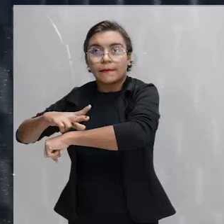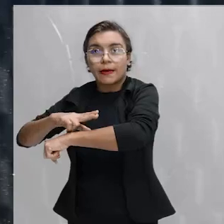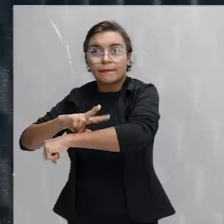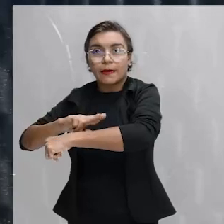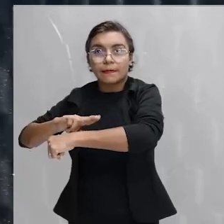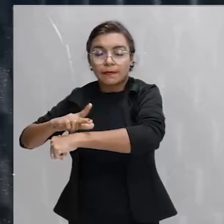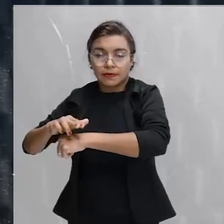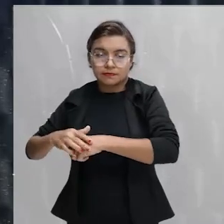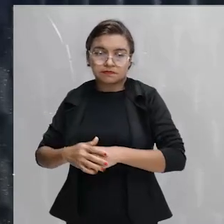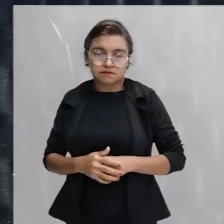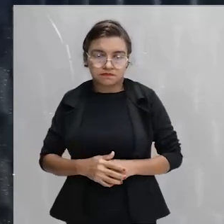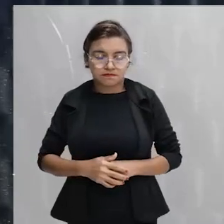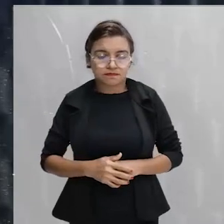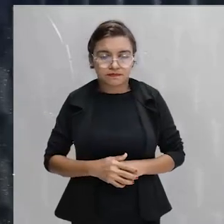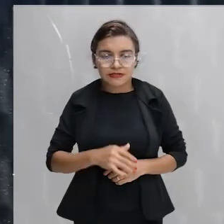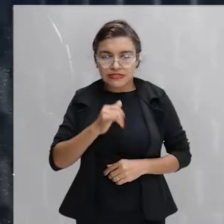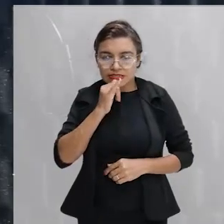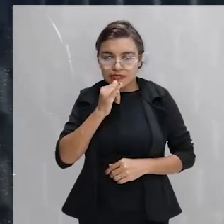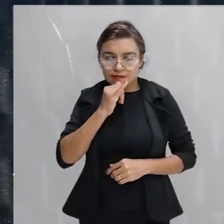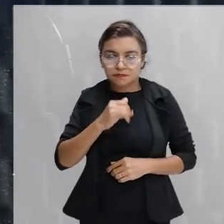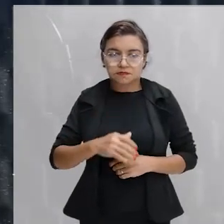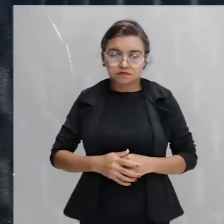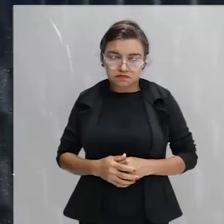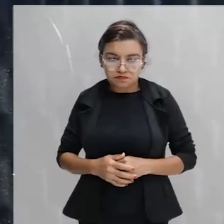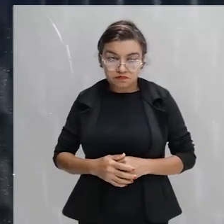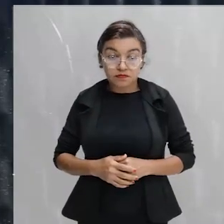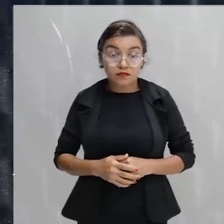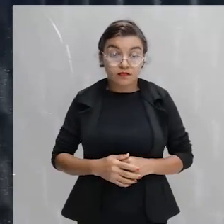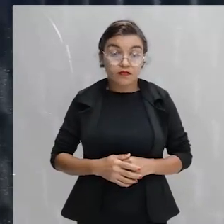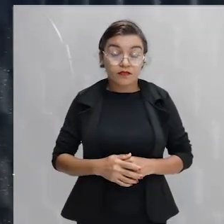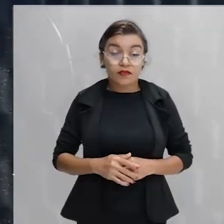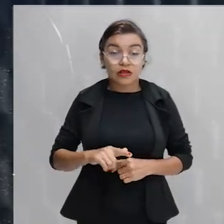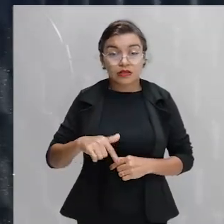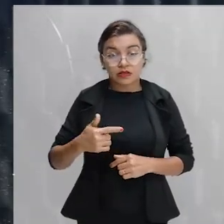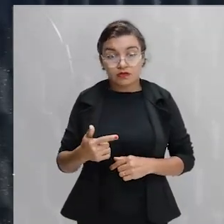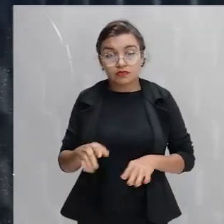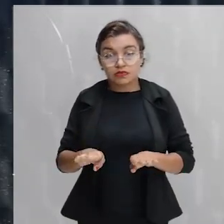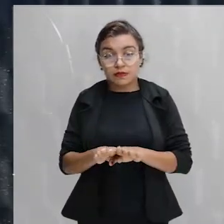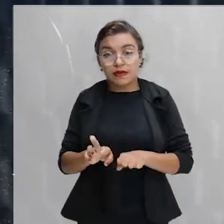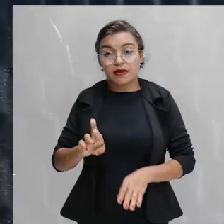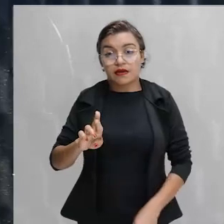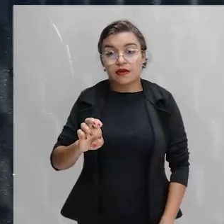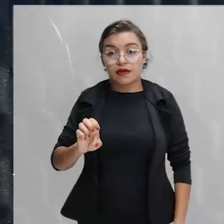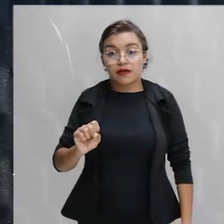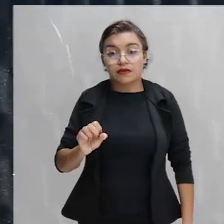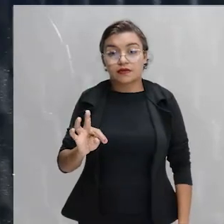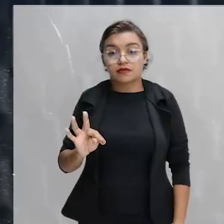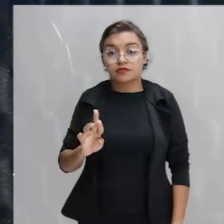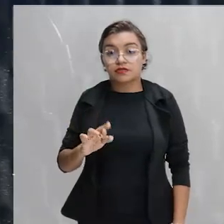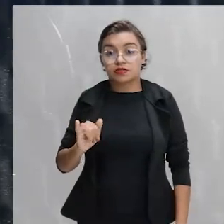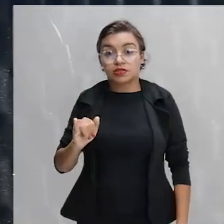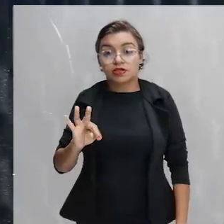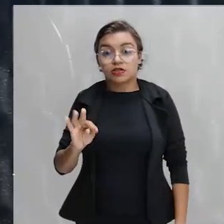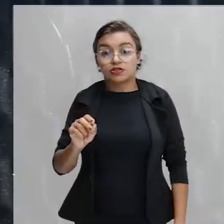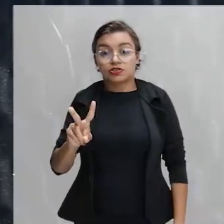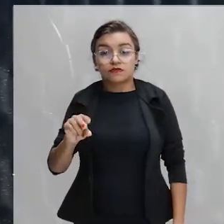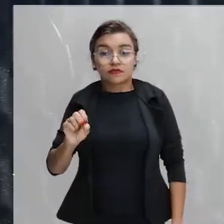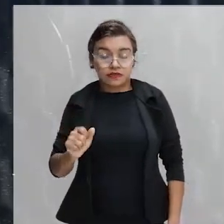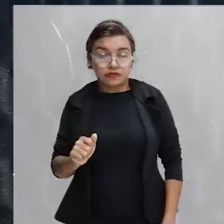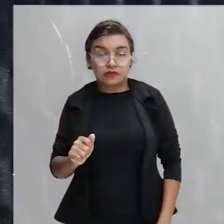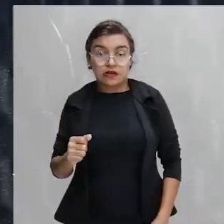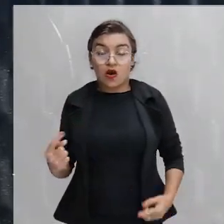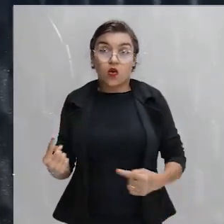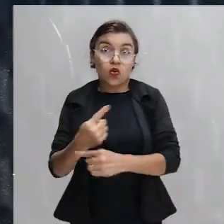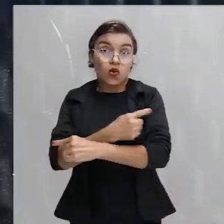Adjetiva explicativa. E as restritivas, né? No caso, ao contrário das explicativas, elas